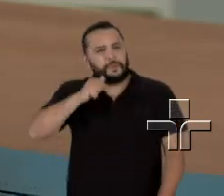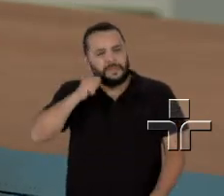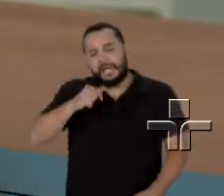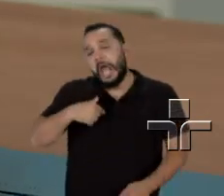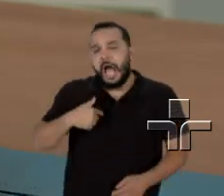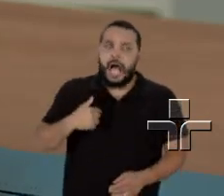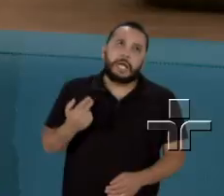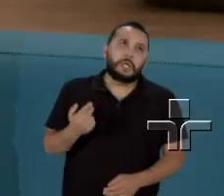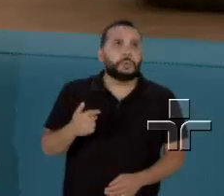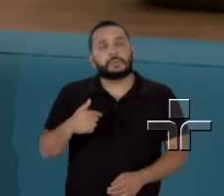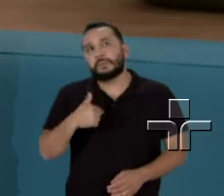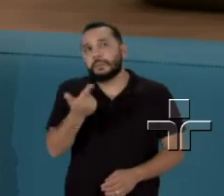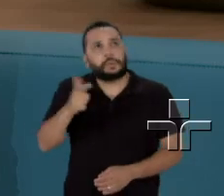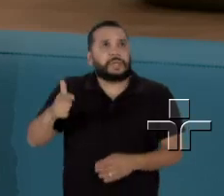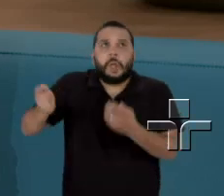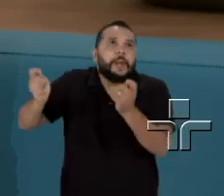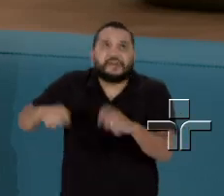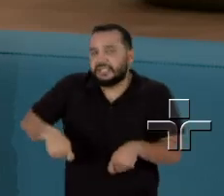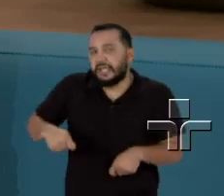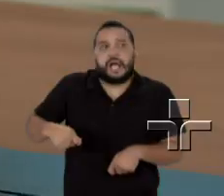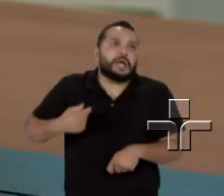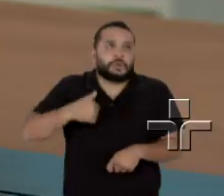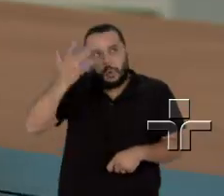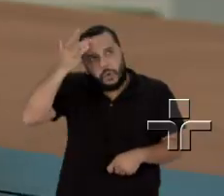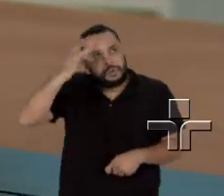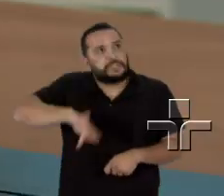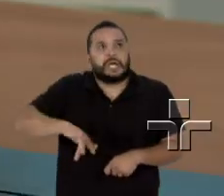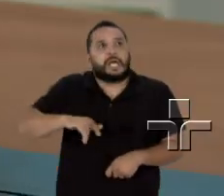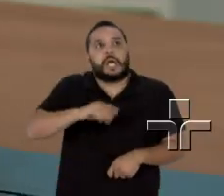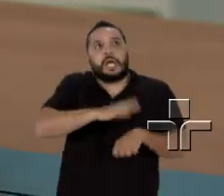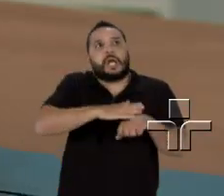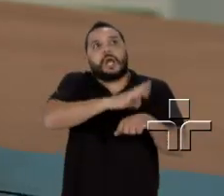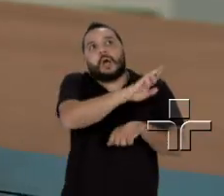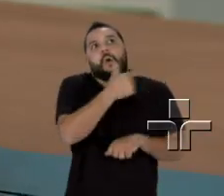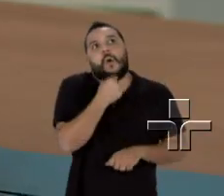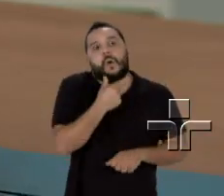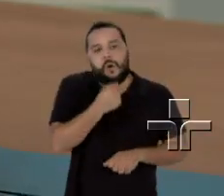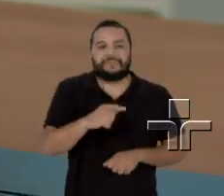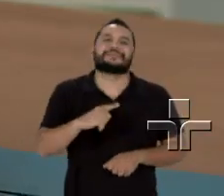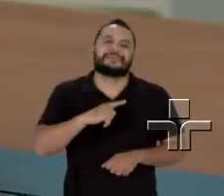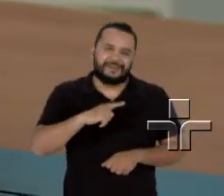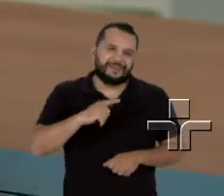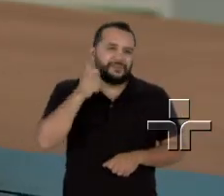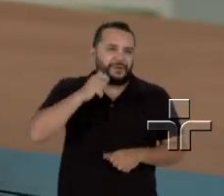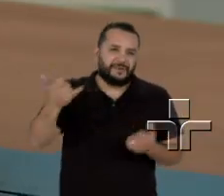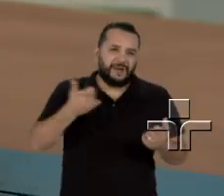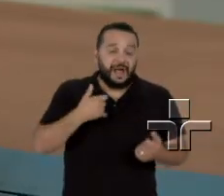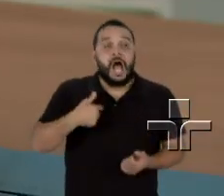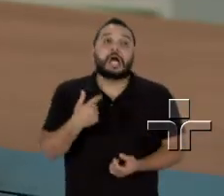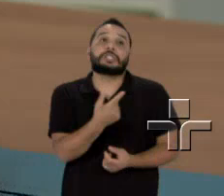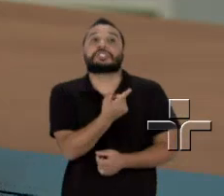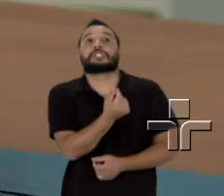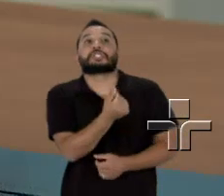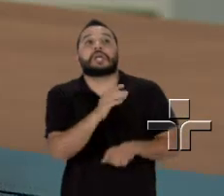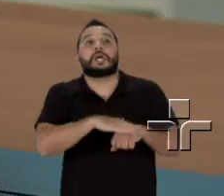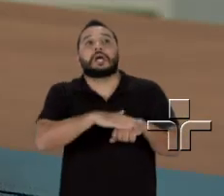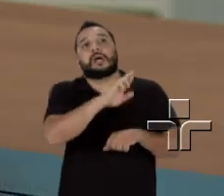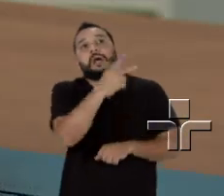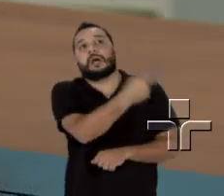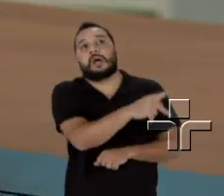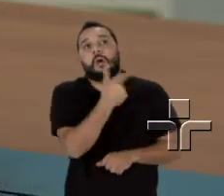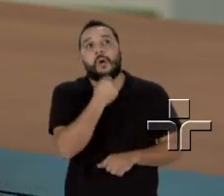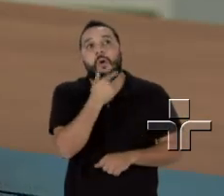incapazes né que dizem ah não isso é coisa de homem a gente ainda ouve muito e só não cuidar do dinheiro é mais do